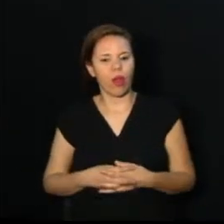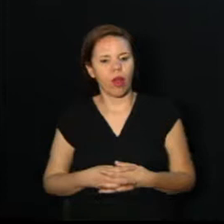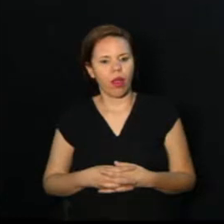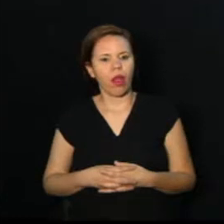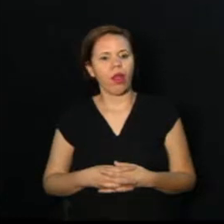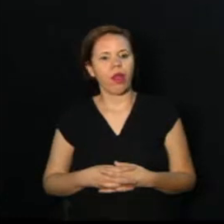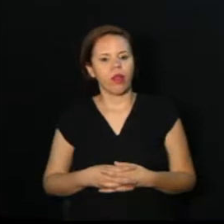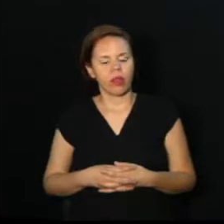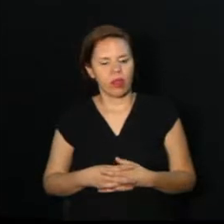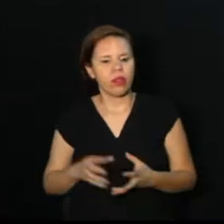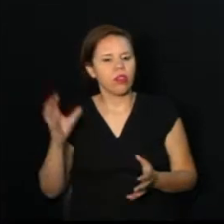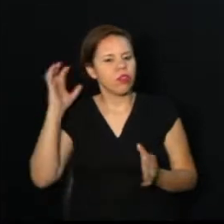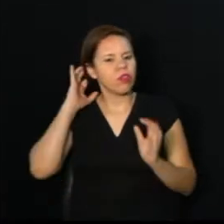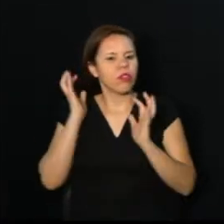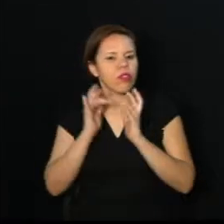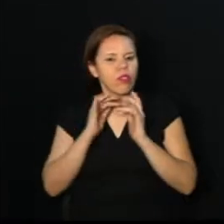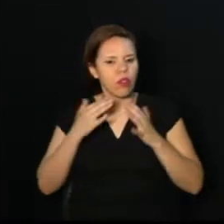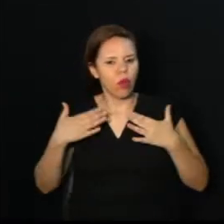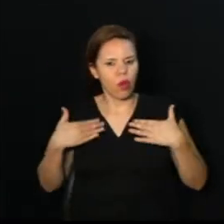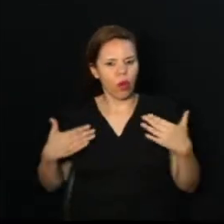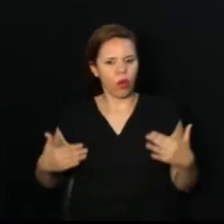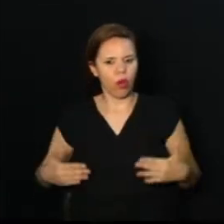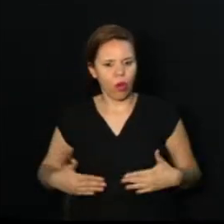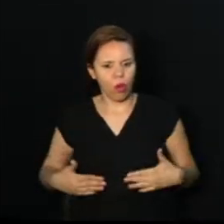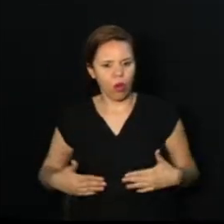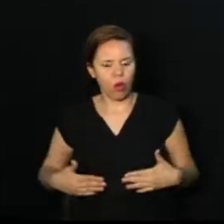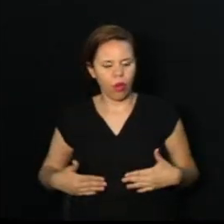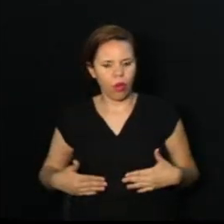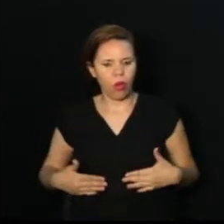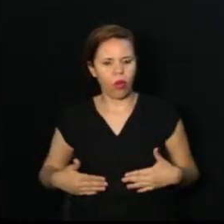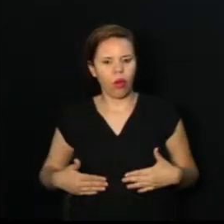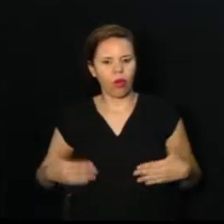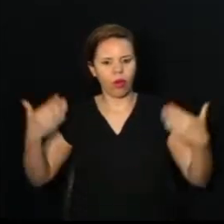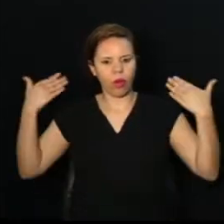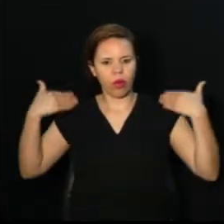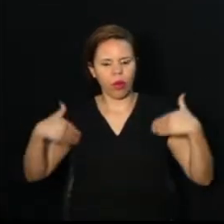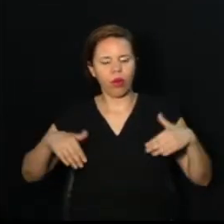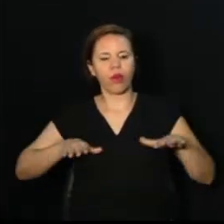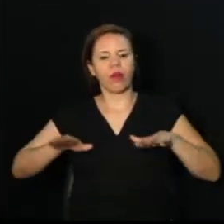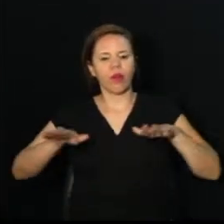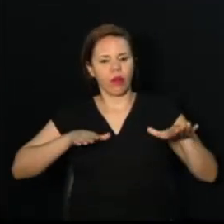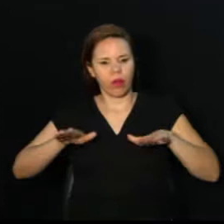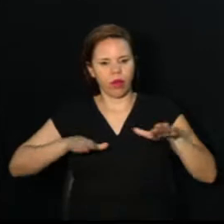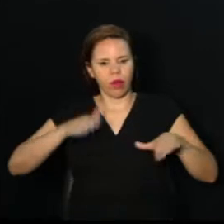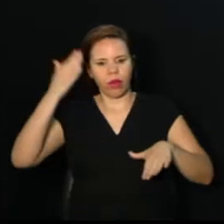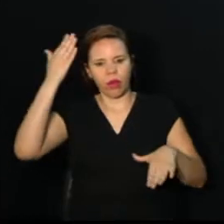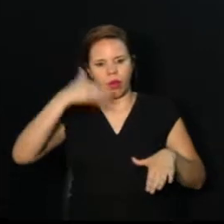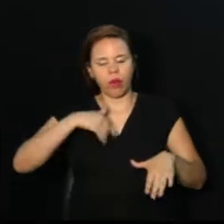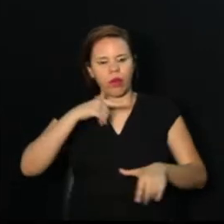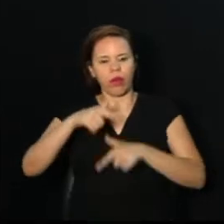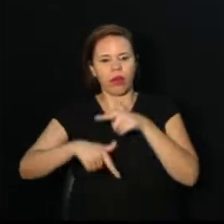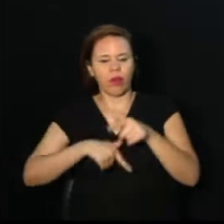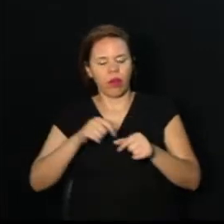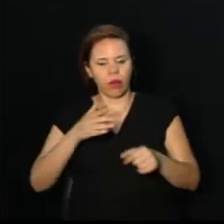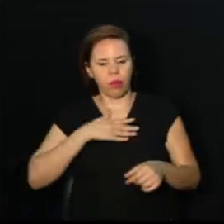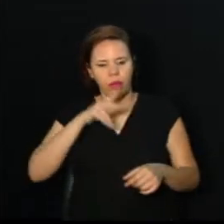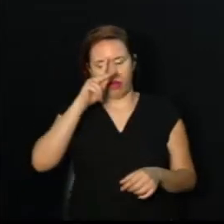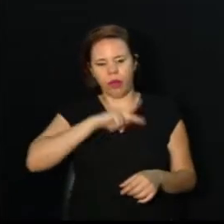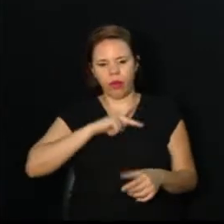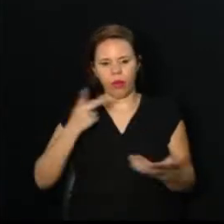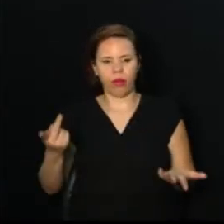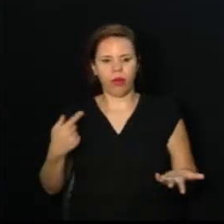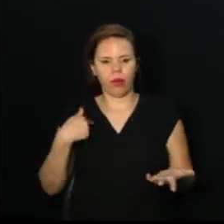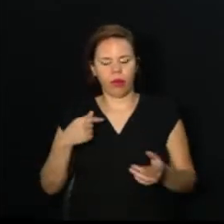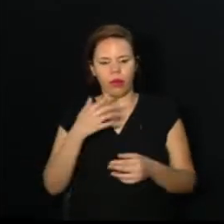temporoespacial, de esquema corporal e de lateralidade, isso nós comprovamos num trabalho meu,